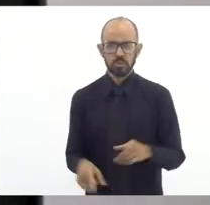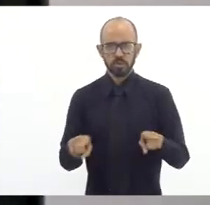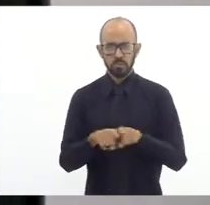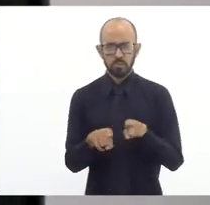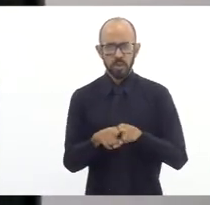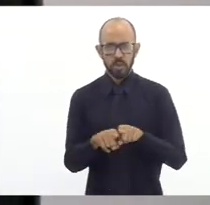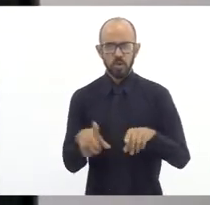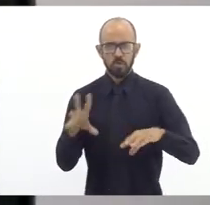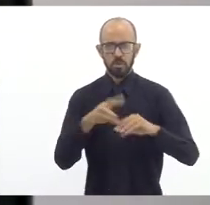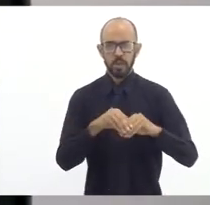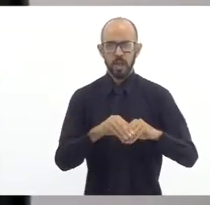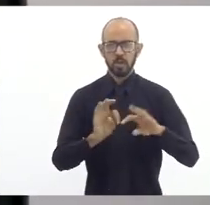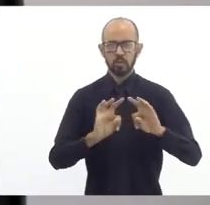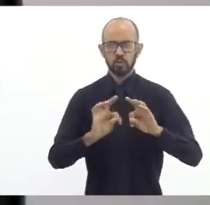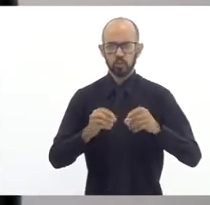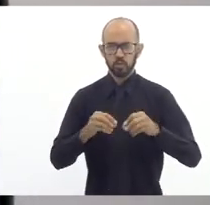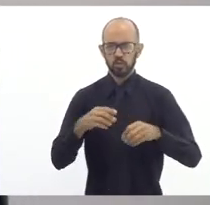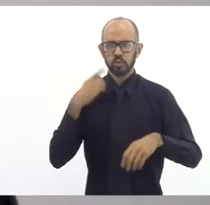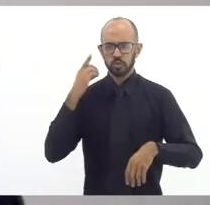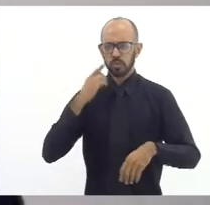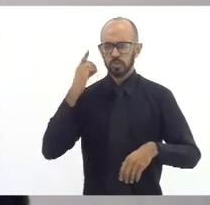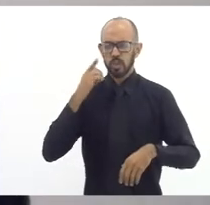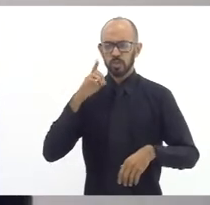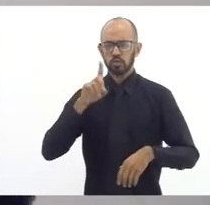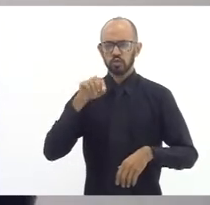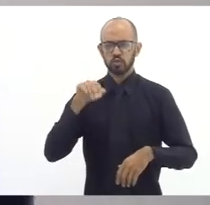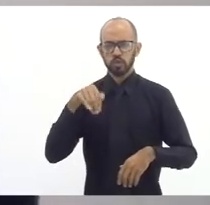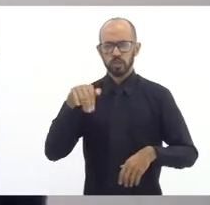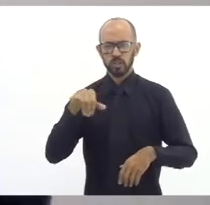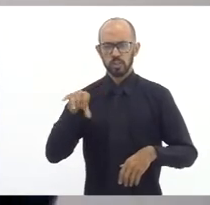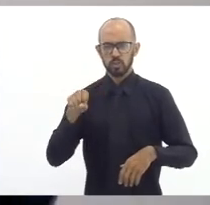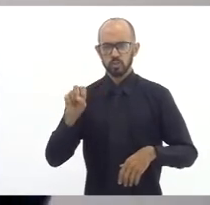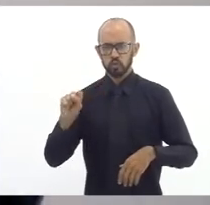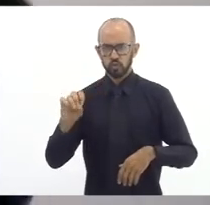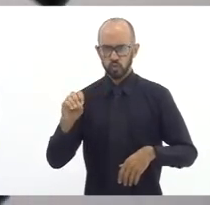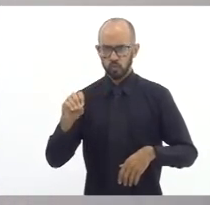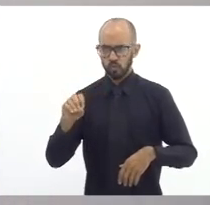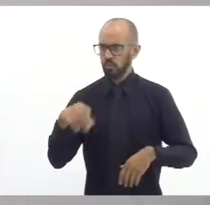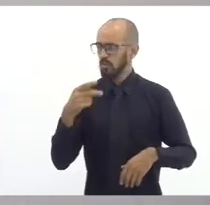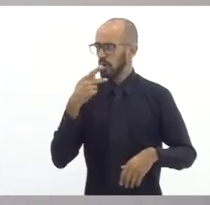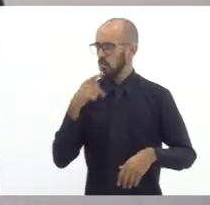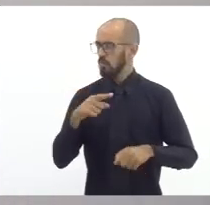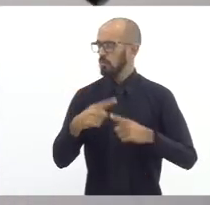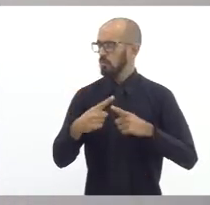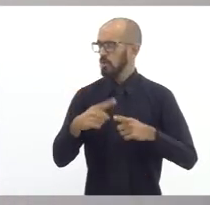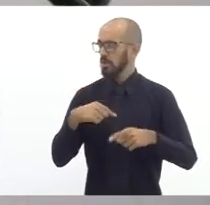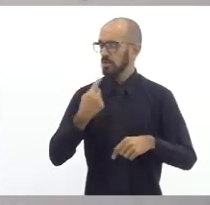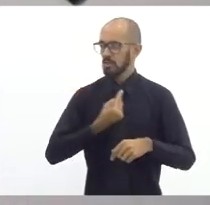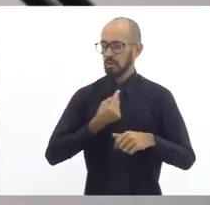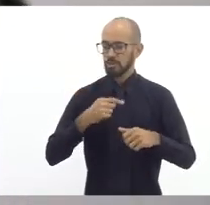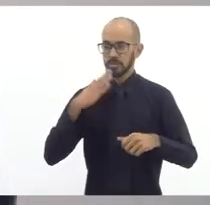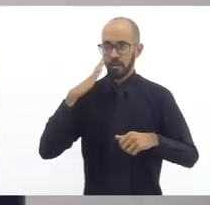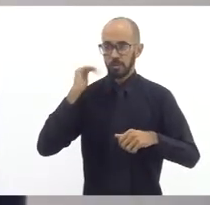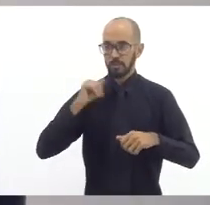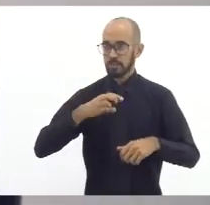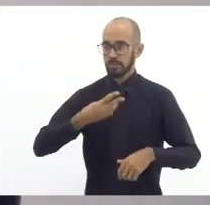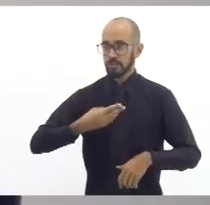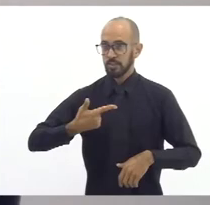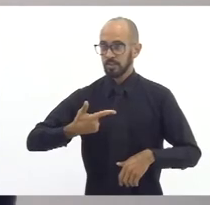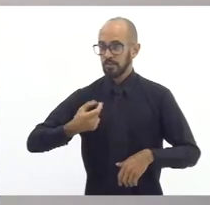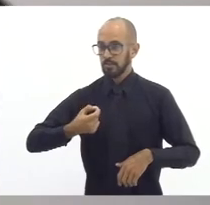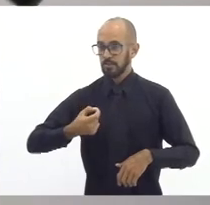foi colocado pelo deputado Dionísio Lins, porque nós sabemos que de 320